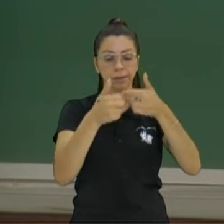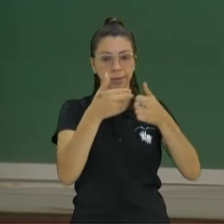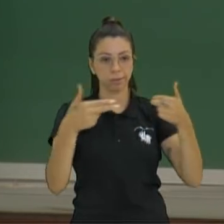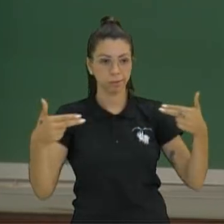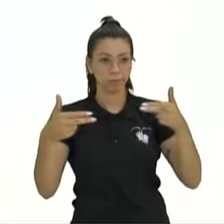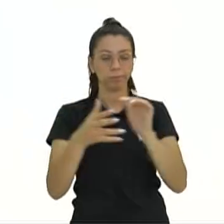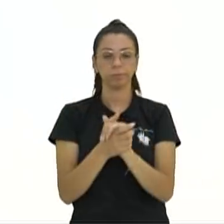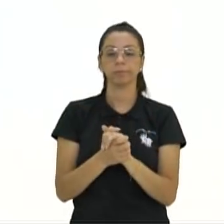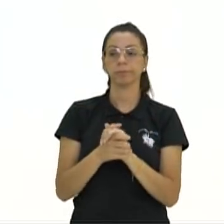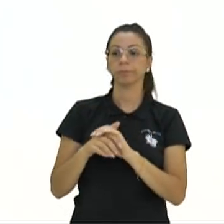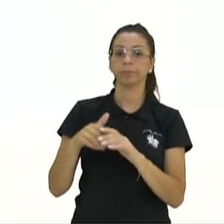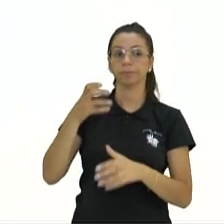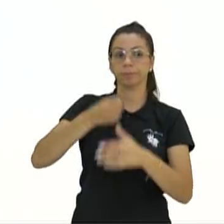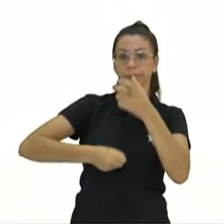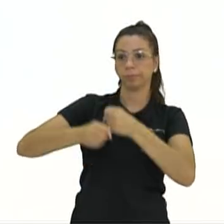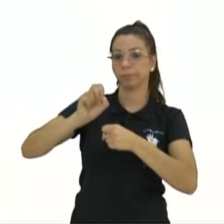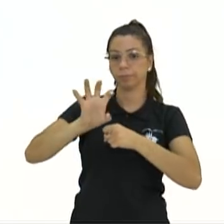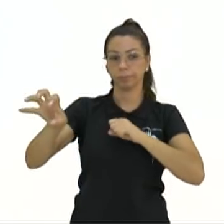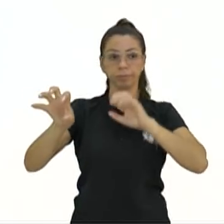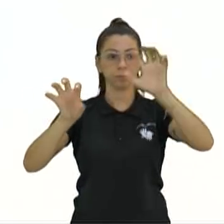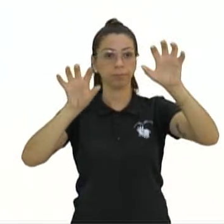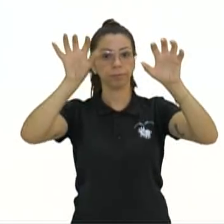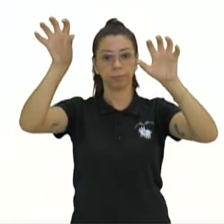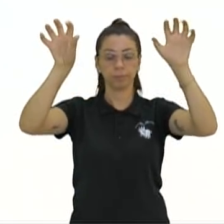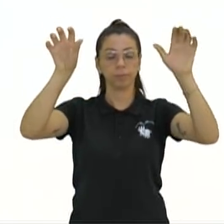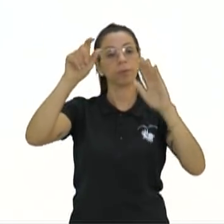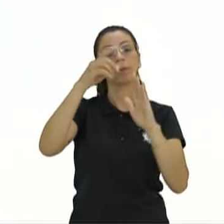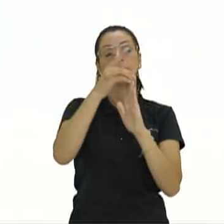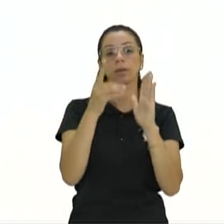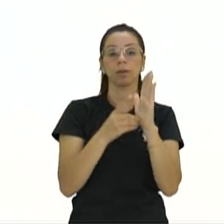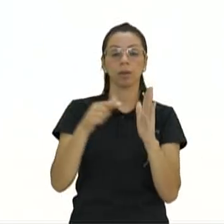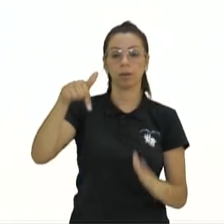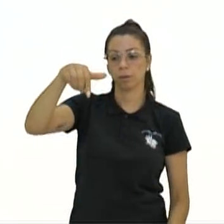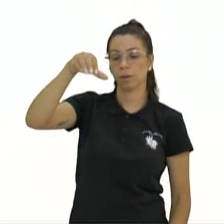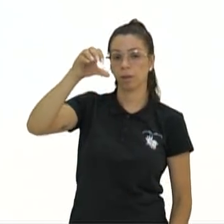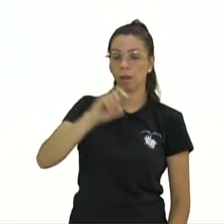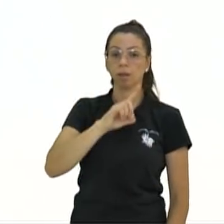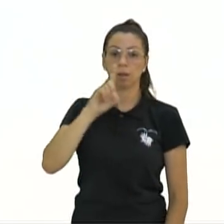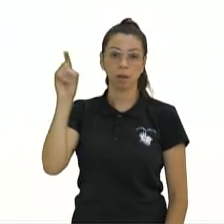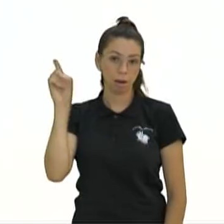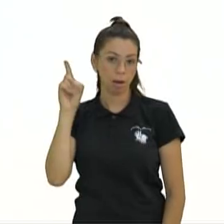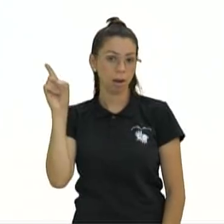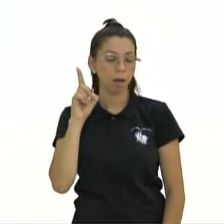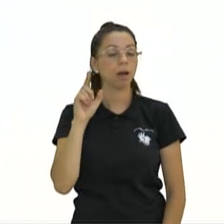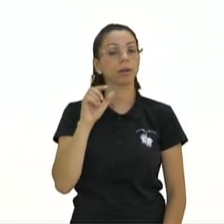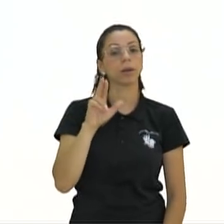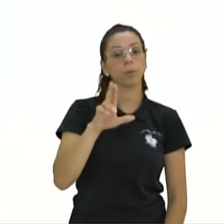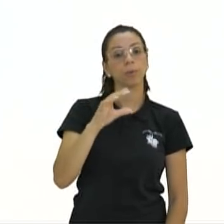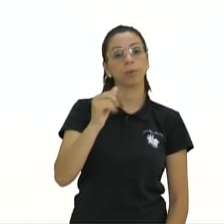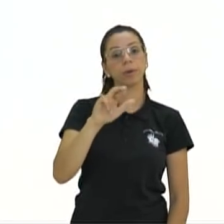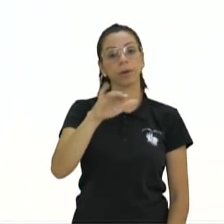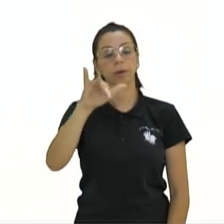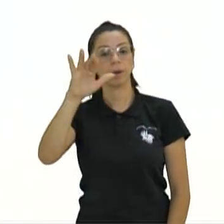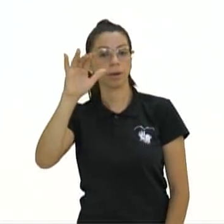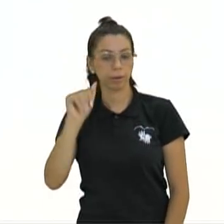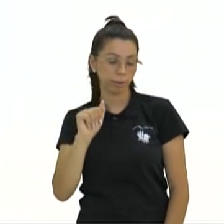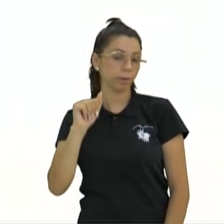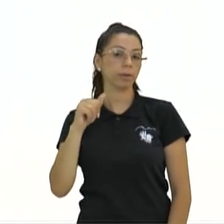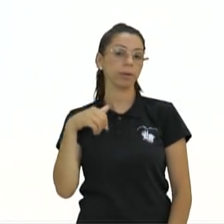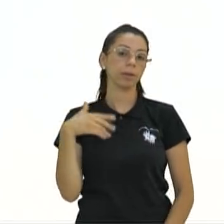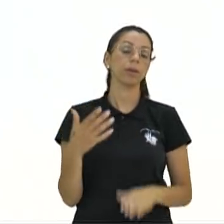escalada esportiva é um esporte que surgiu na década de 70 na Ucrânia, surgiu como uma alternativa